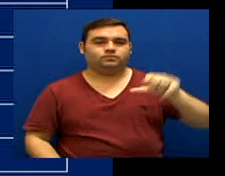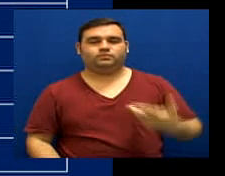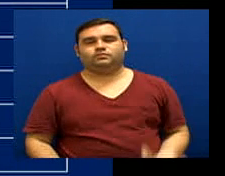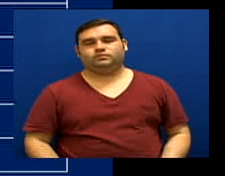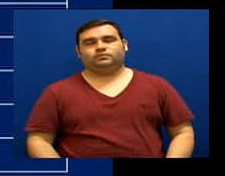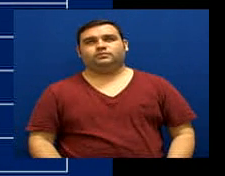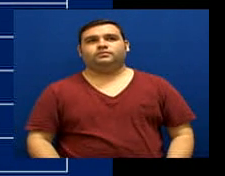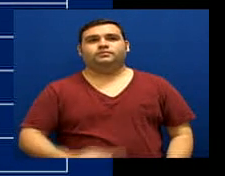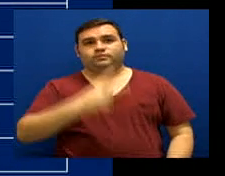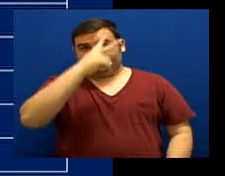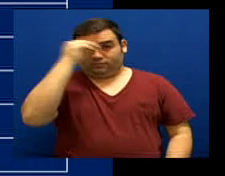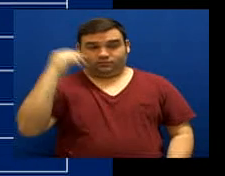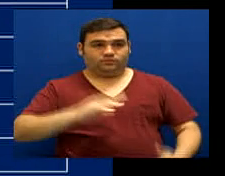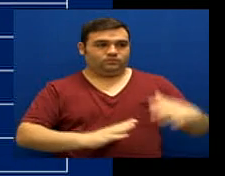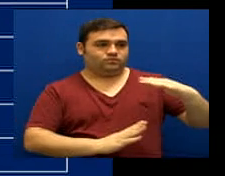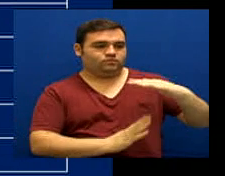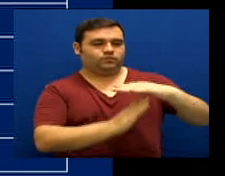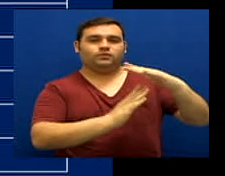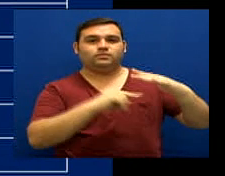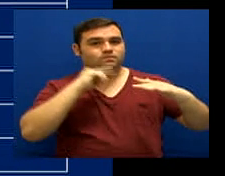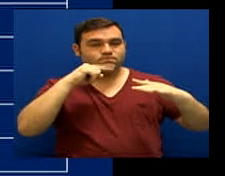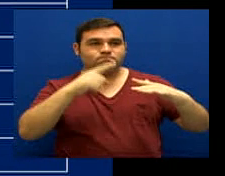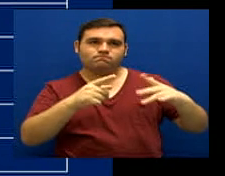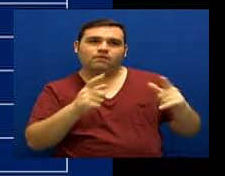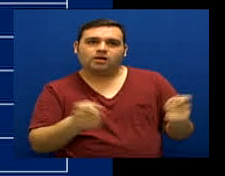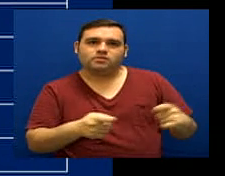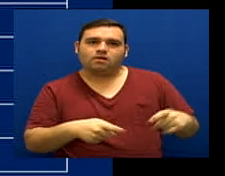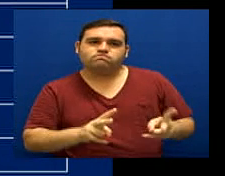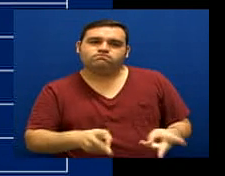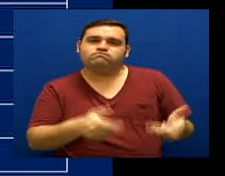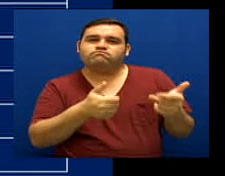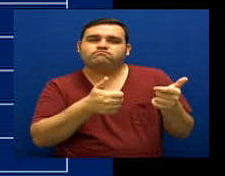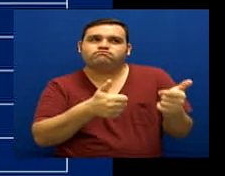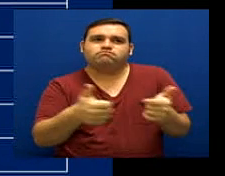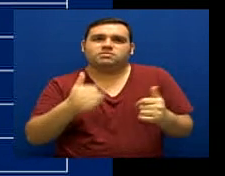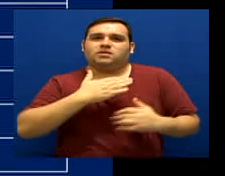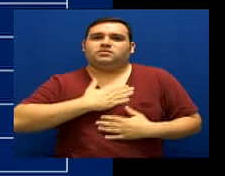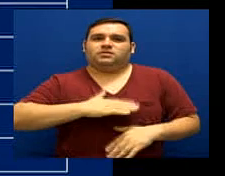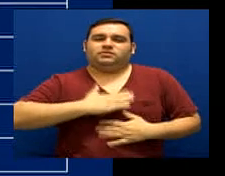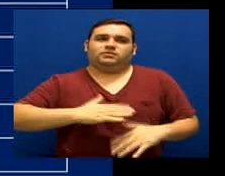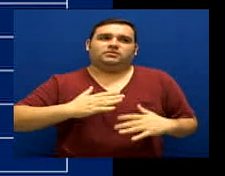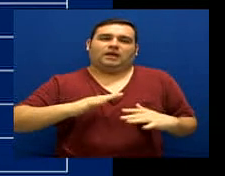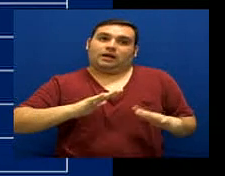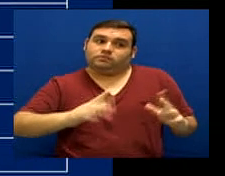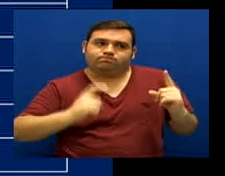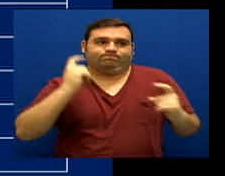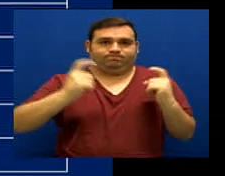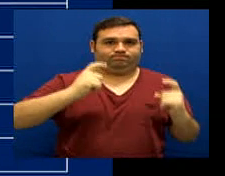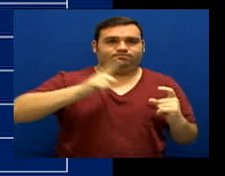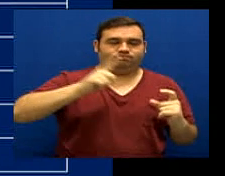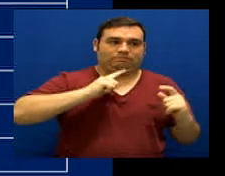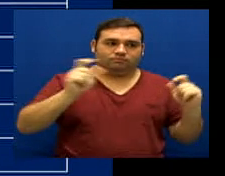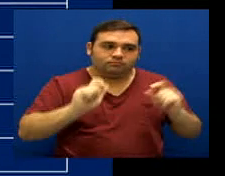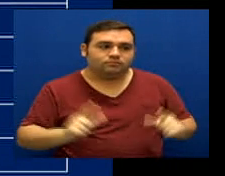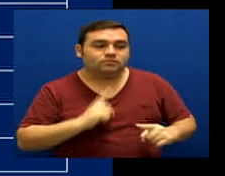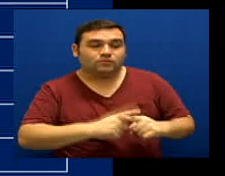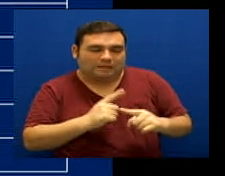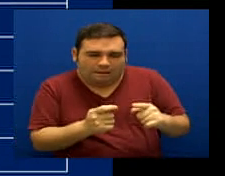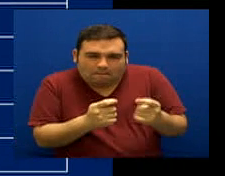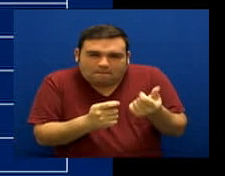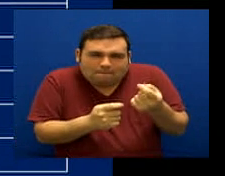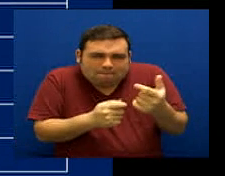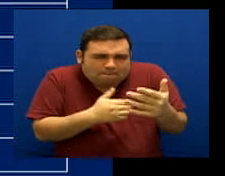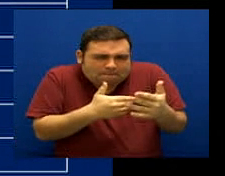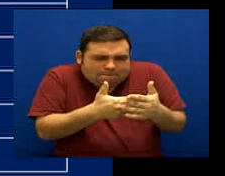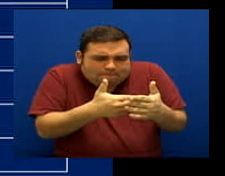prefeitura não atingiu esses limites ainda está numa posição por e ocupante porque realmente está muito